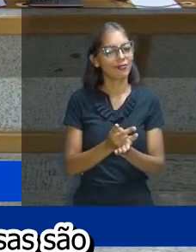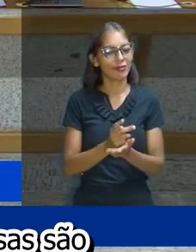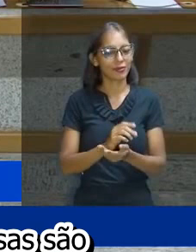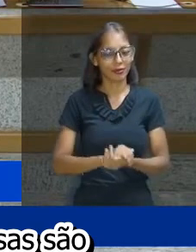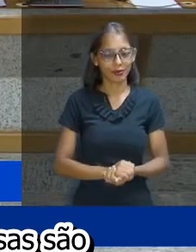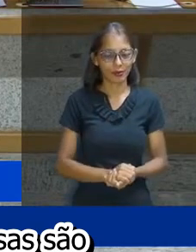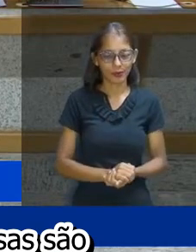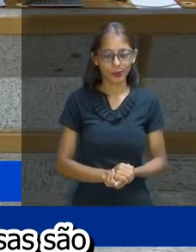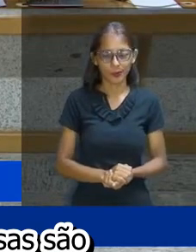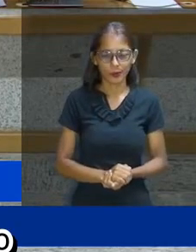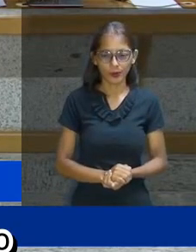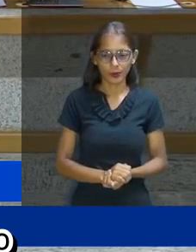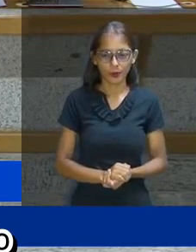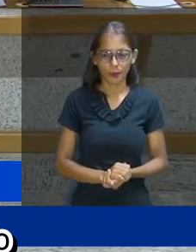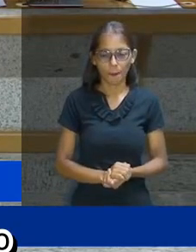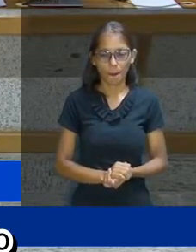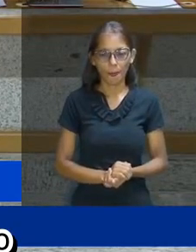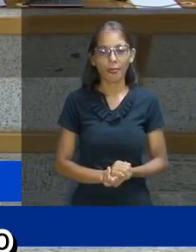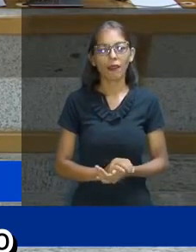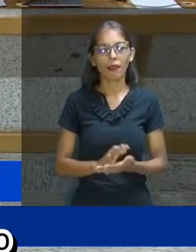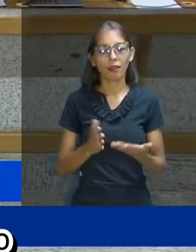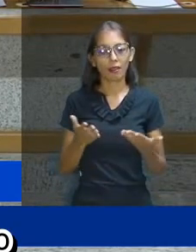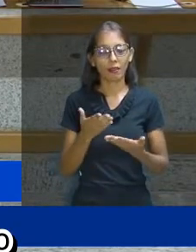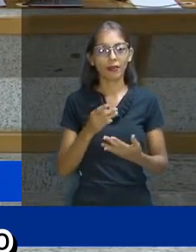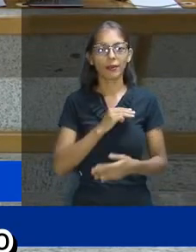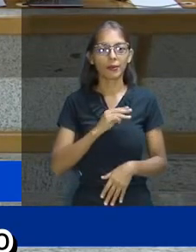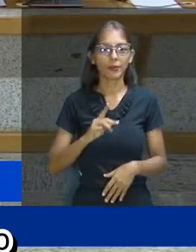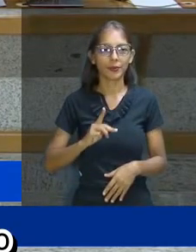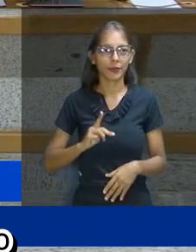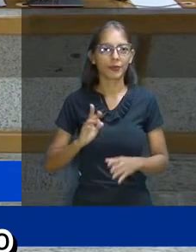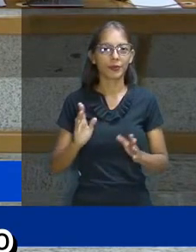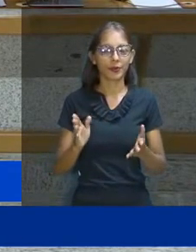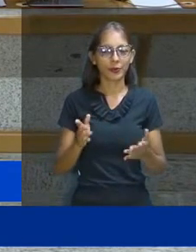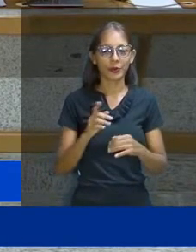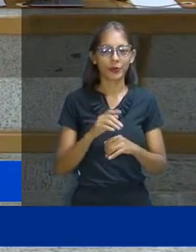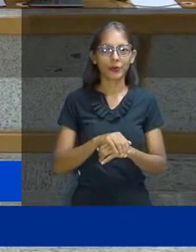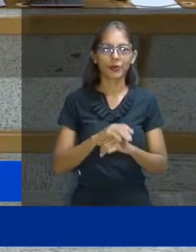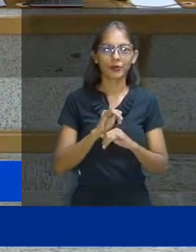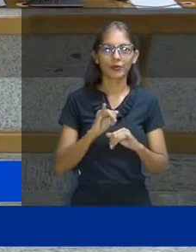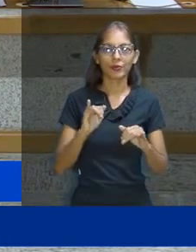Então, essas são as palavras do Ministério Público, desejando